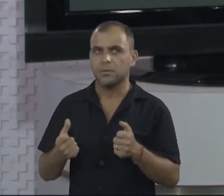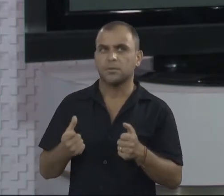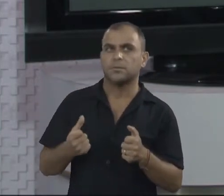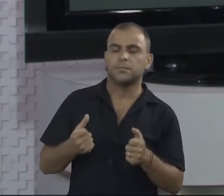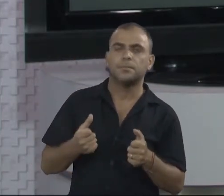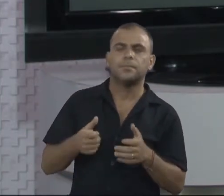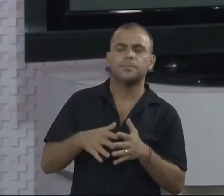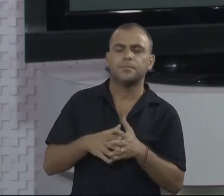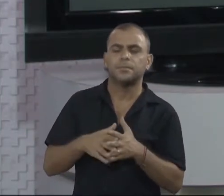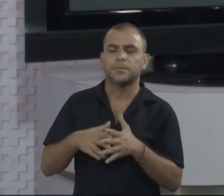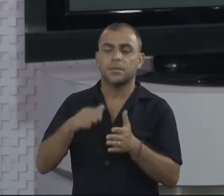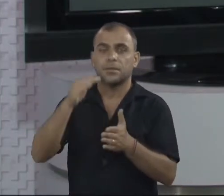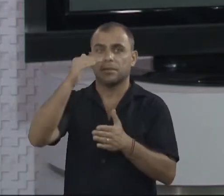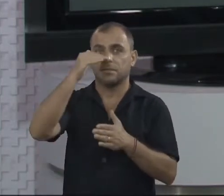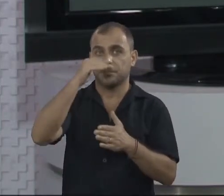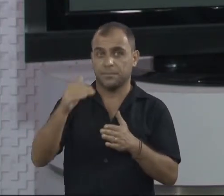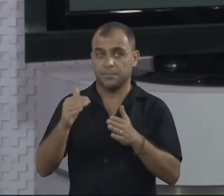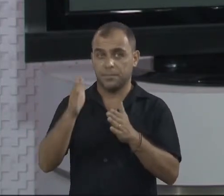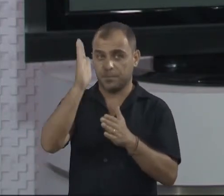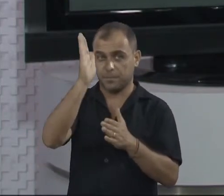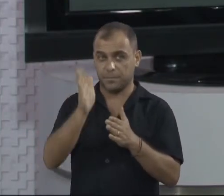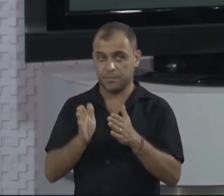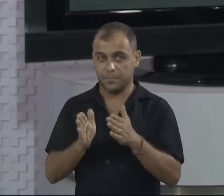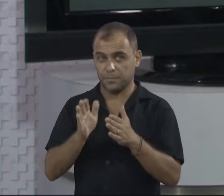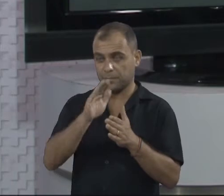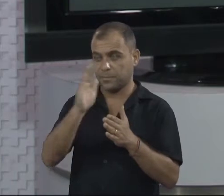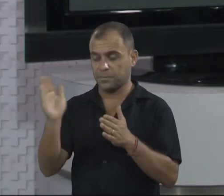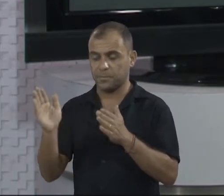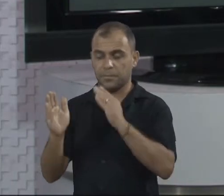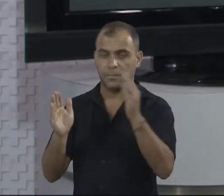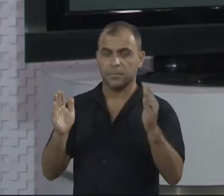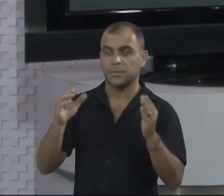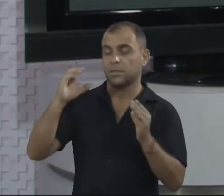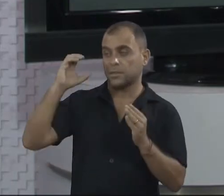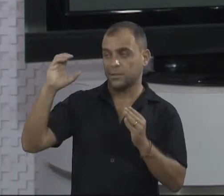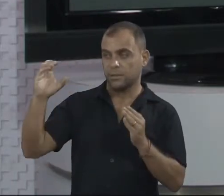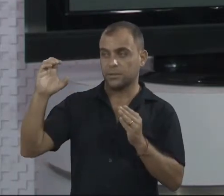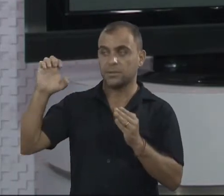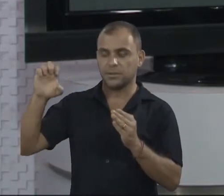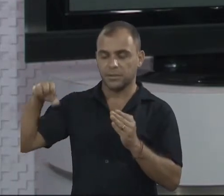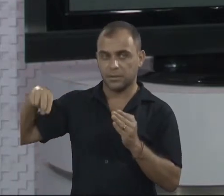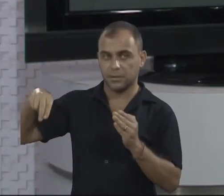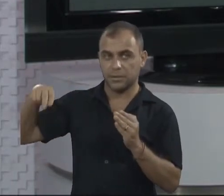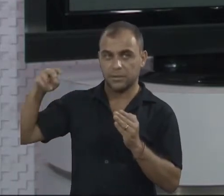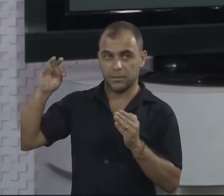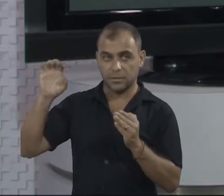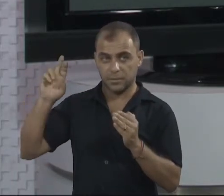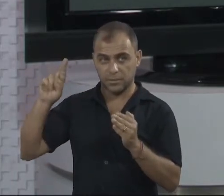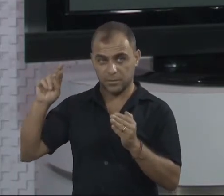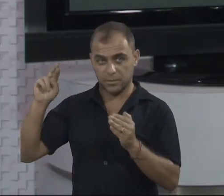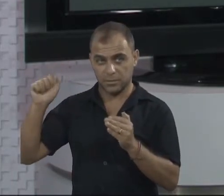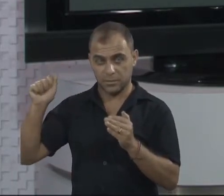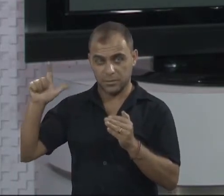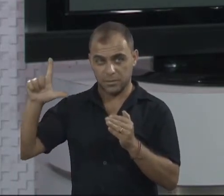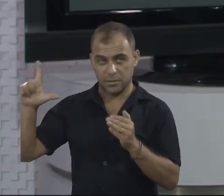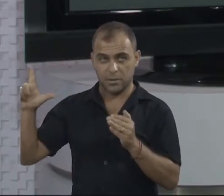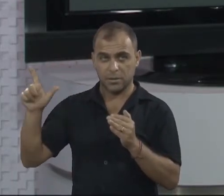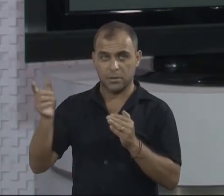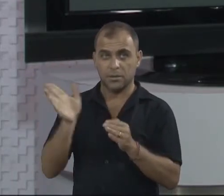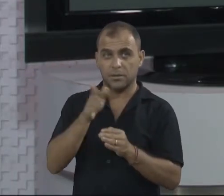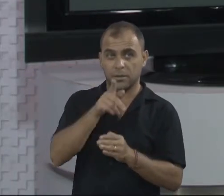animais, ele é dividido em duas partes, no sistema nervoso central e no sistema nervoso periférico, e a gente vai ver com calma cada um dos dois,